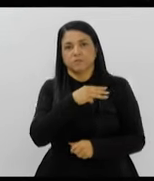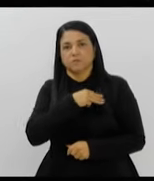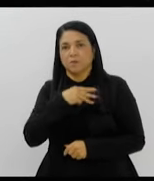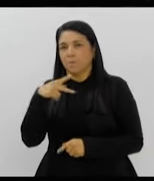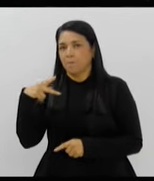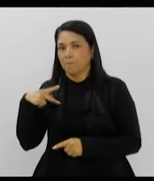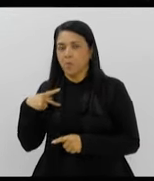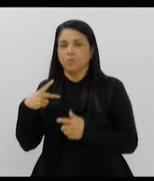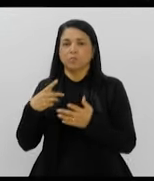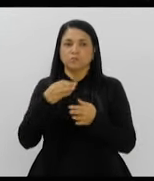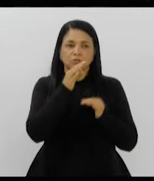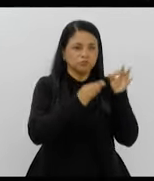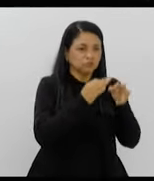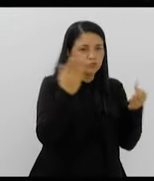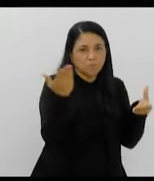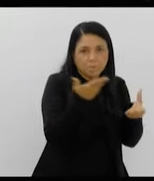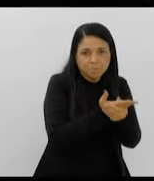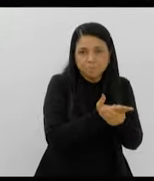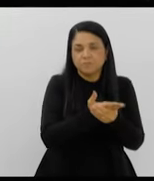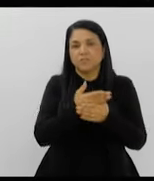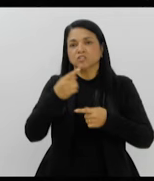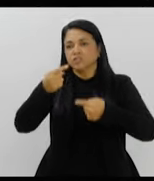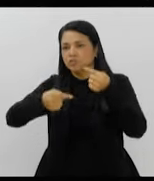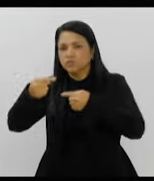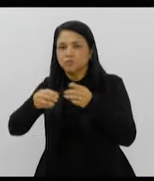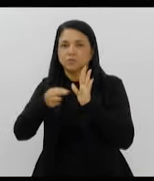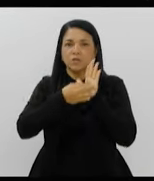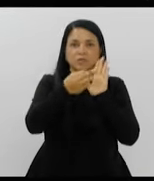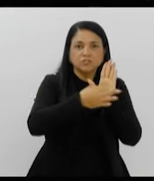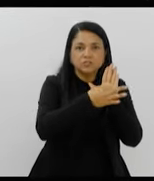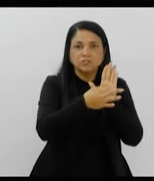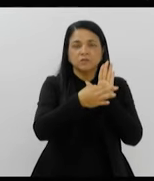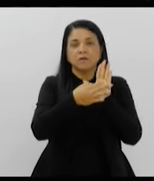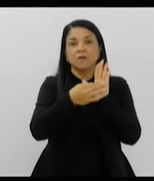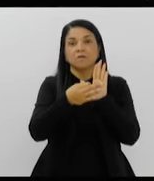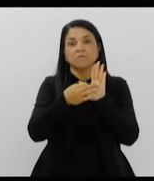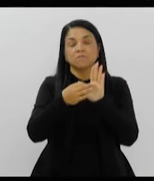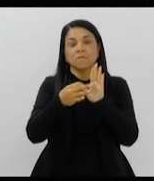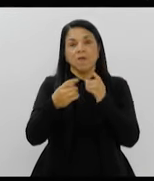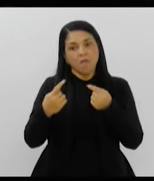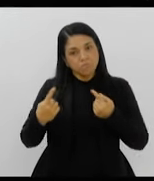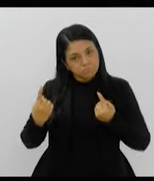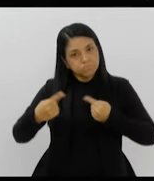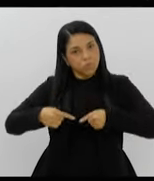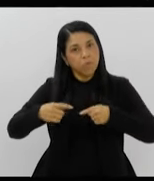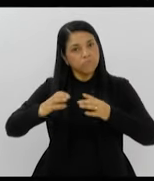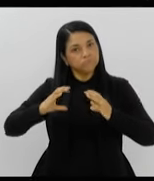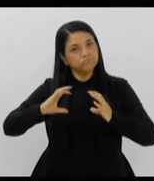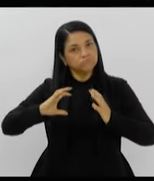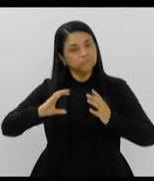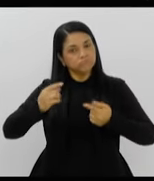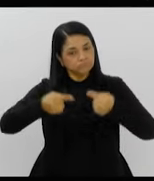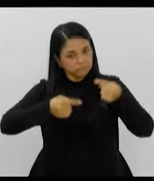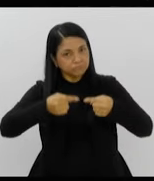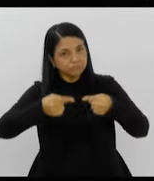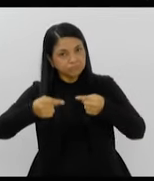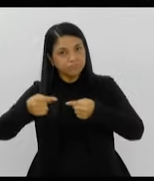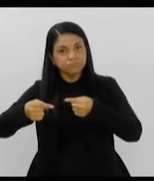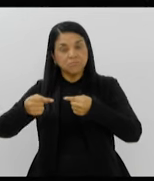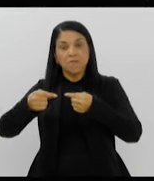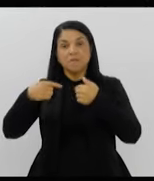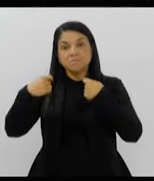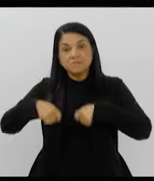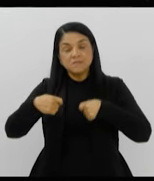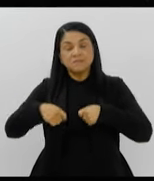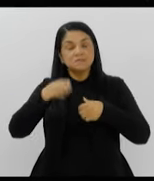entra-se na Justiça, se discursa, se critica. Isso é fazer oposição. Né? Mas